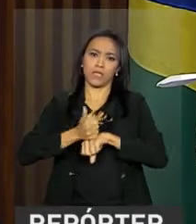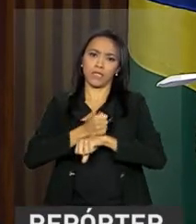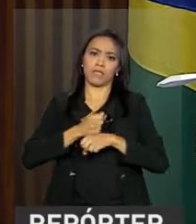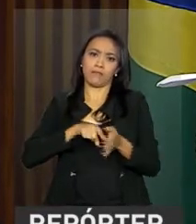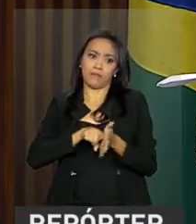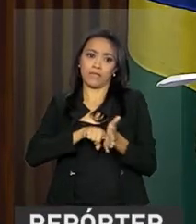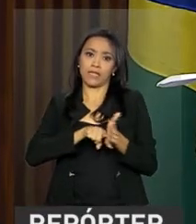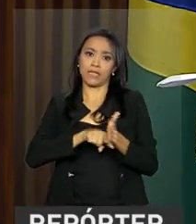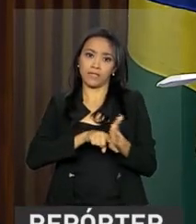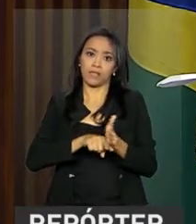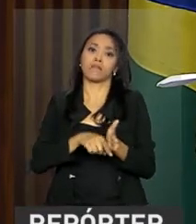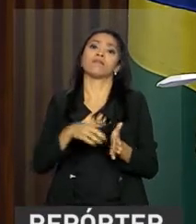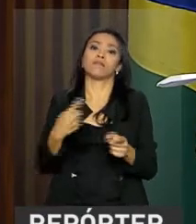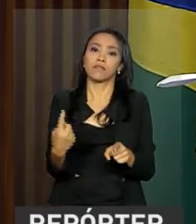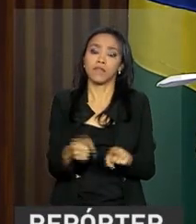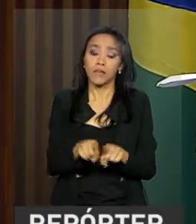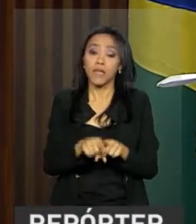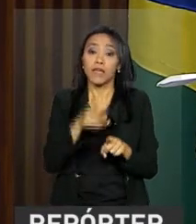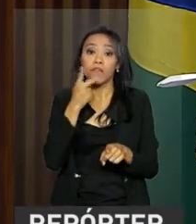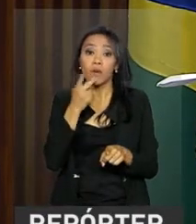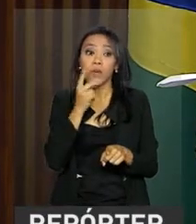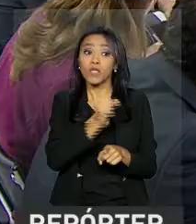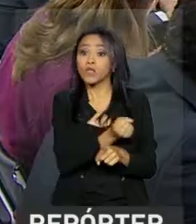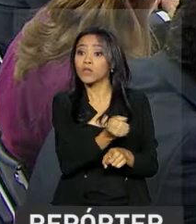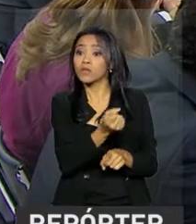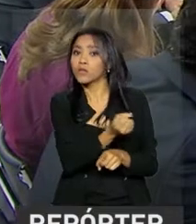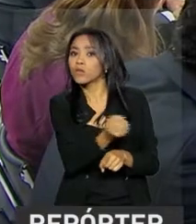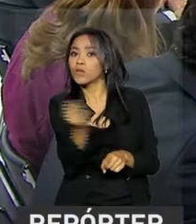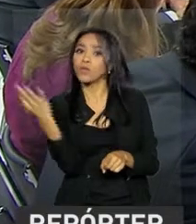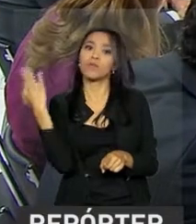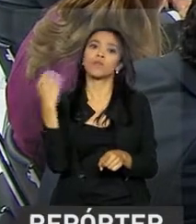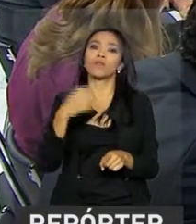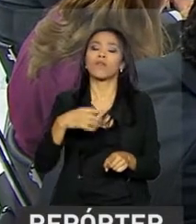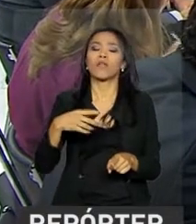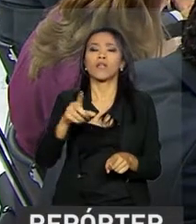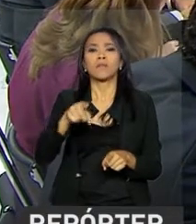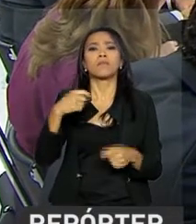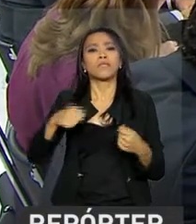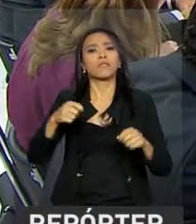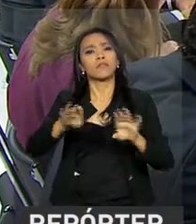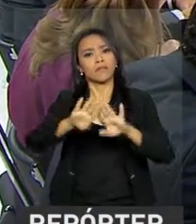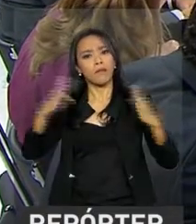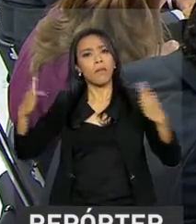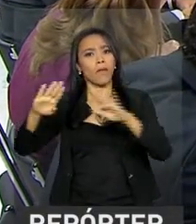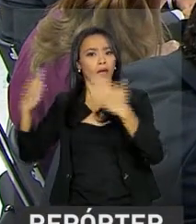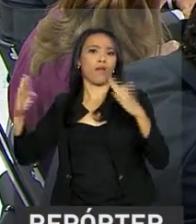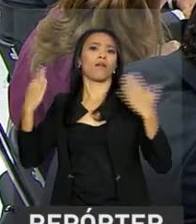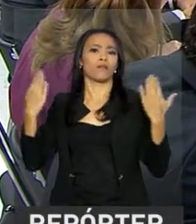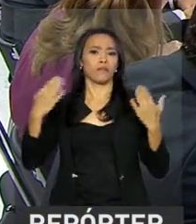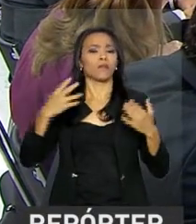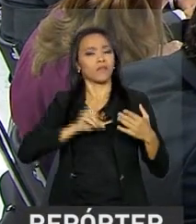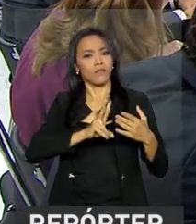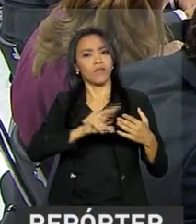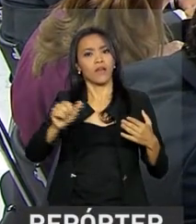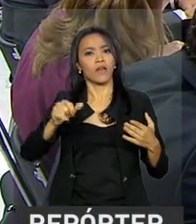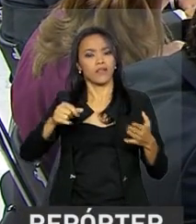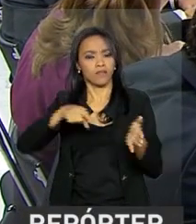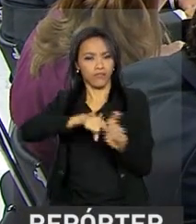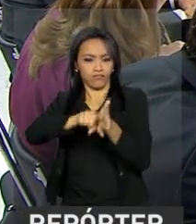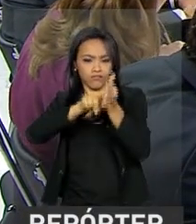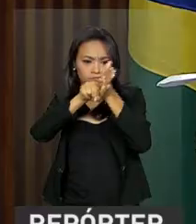reiterou que todas as plantas frigoríficas exportadoras permanecem abertas à reflexão dos países